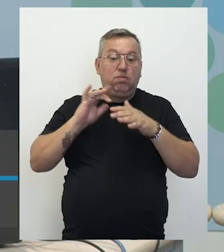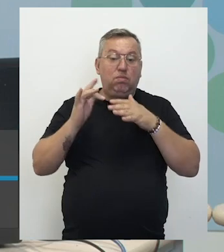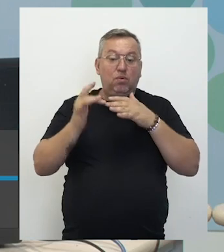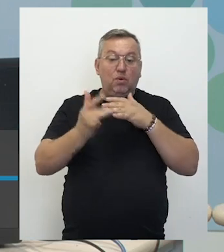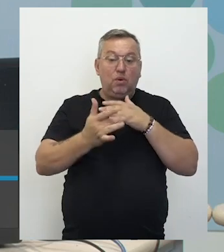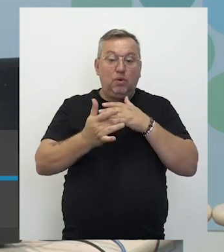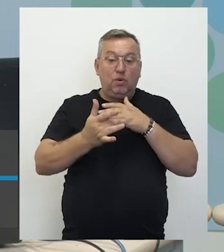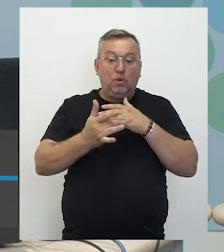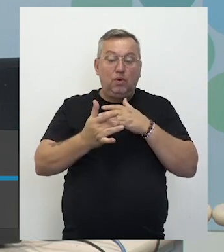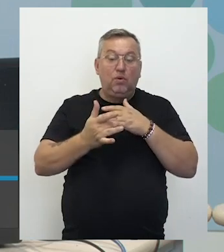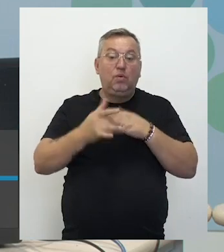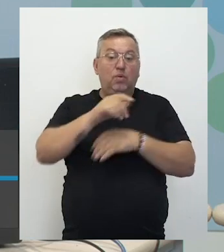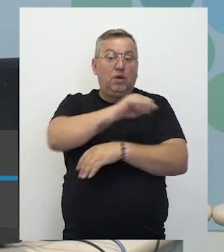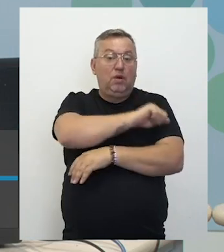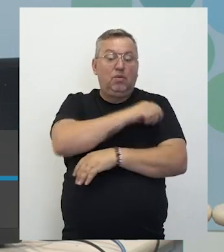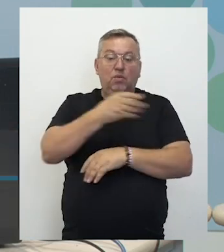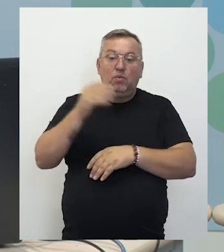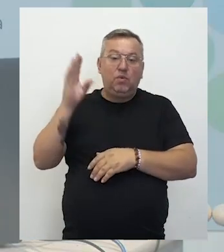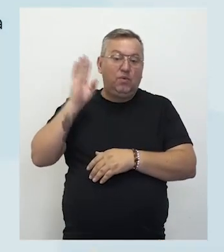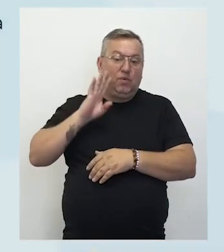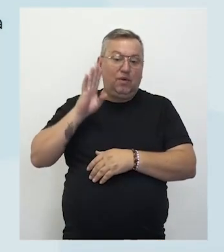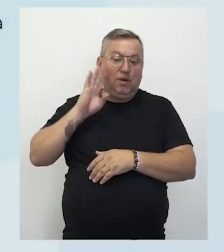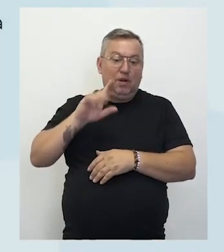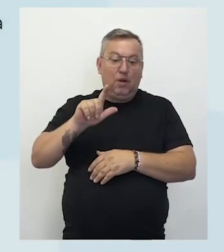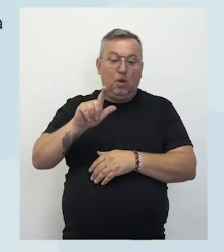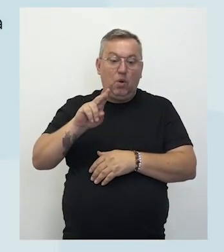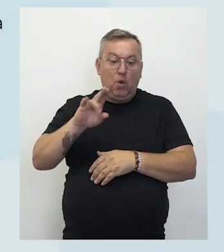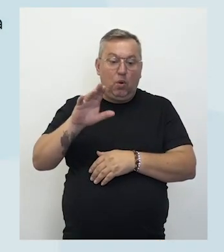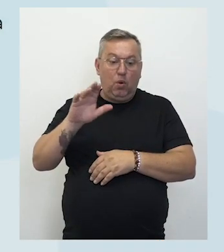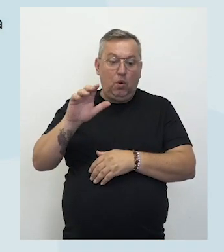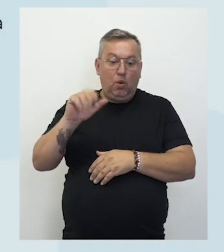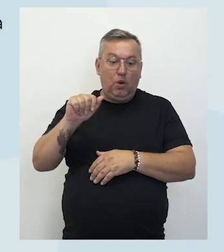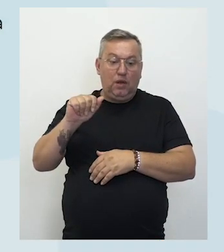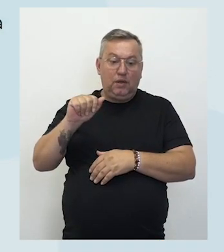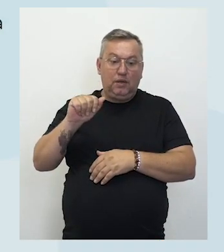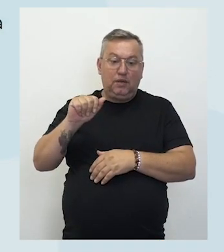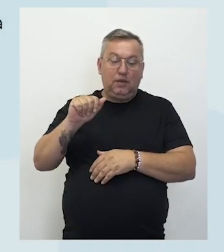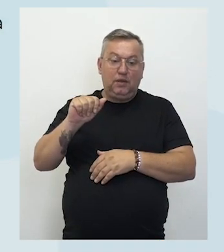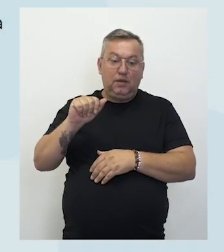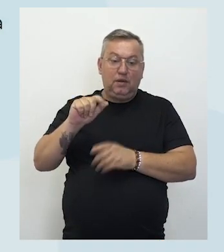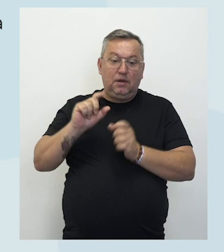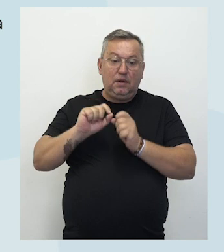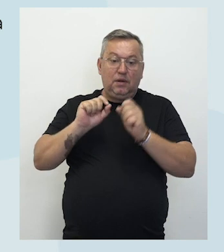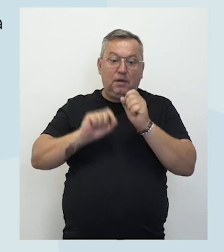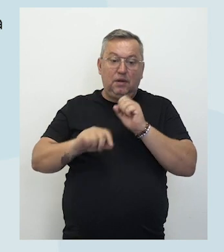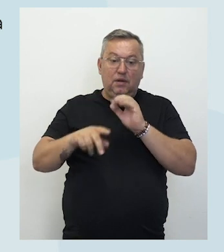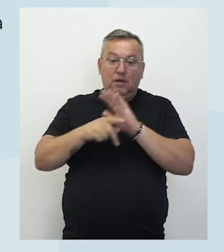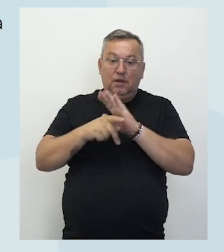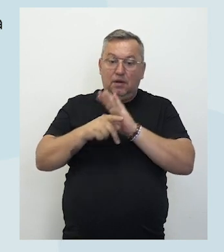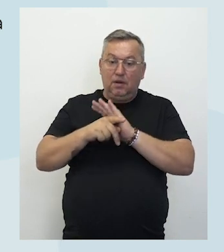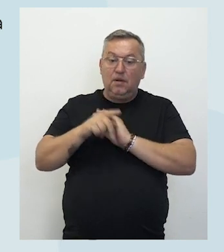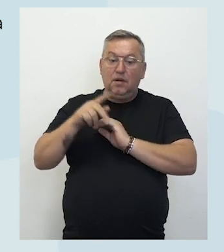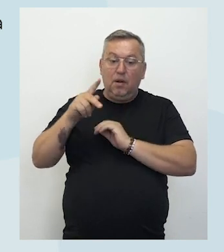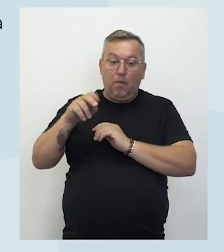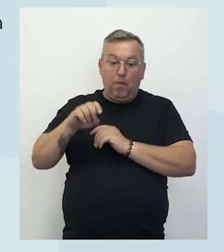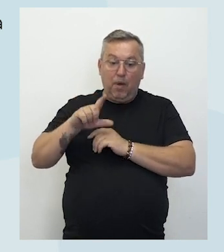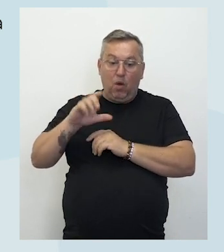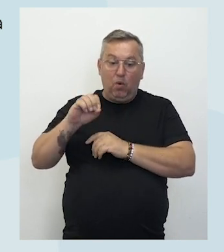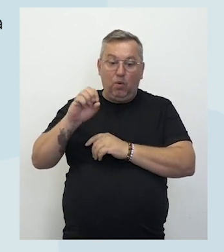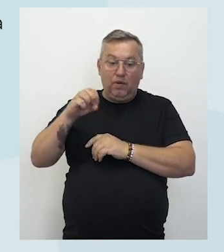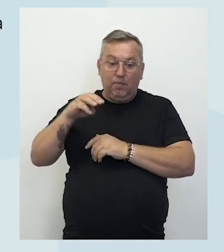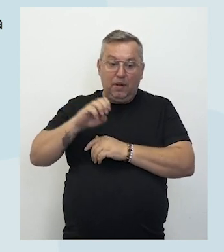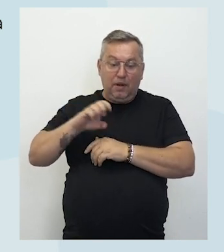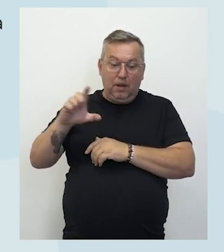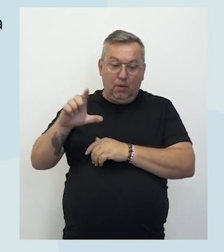um aluno super ativo também, que é o Lucas Gonçalves Machado de Lima. Ele é da EE Paulo Ismael dos Santos